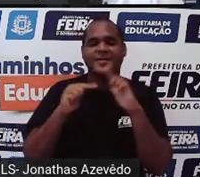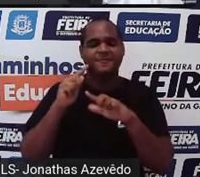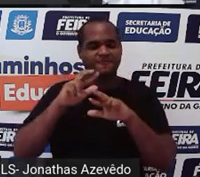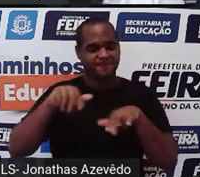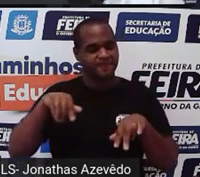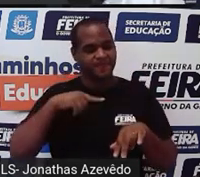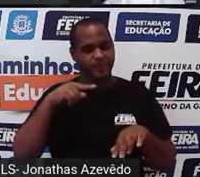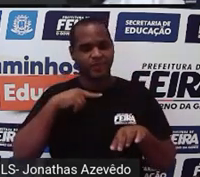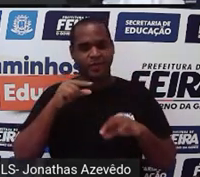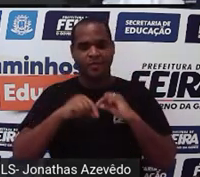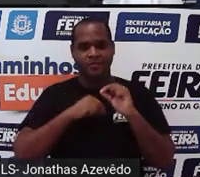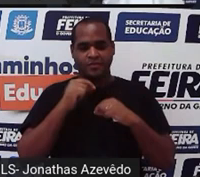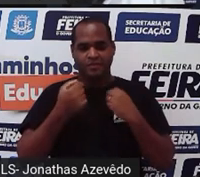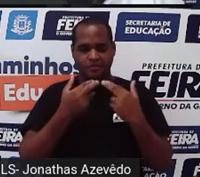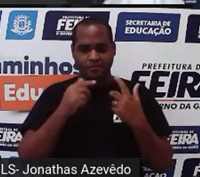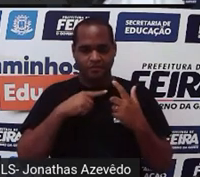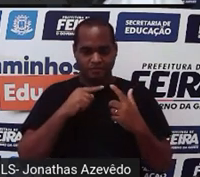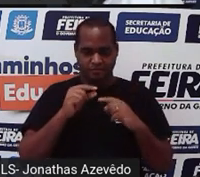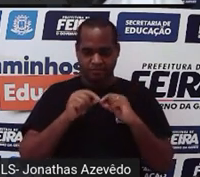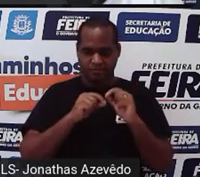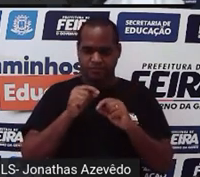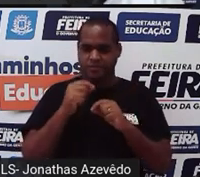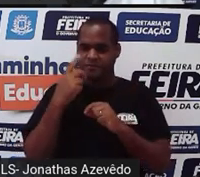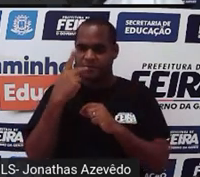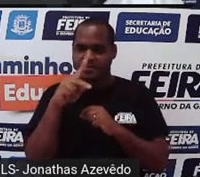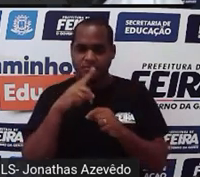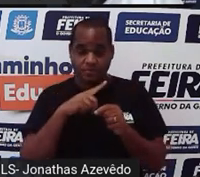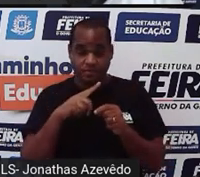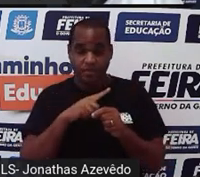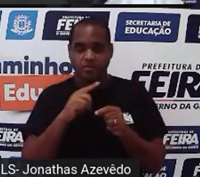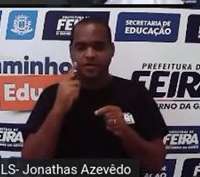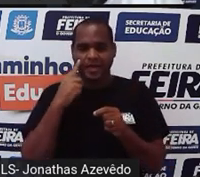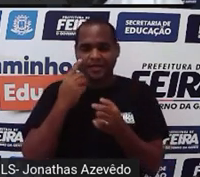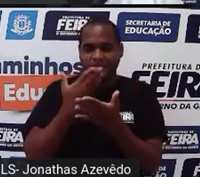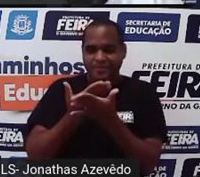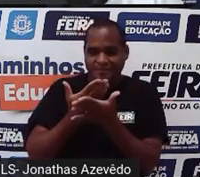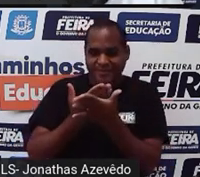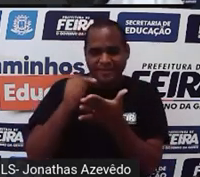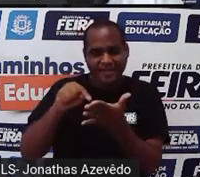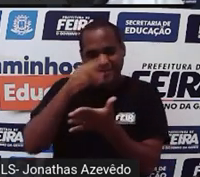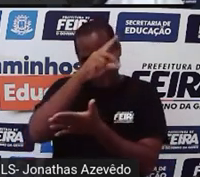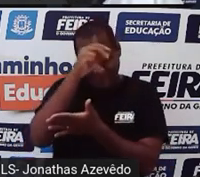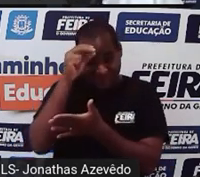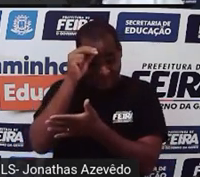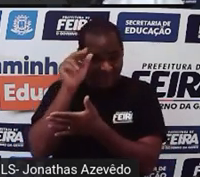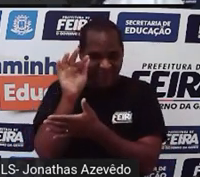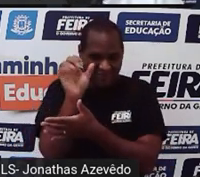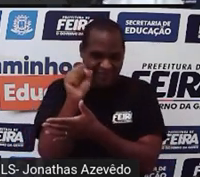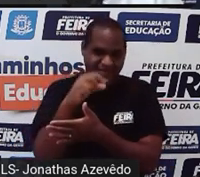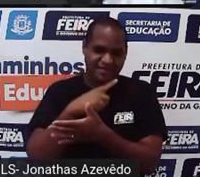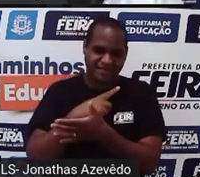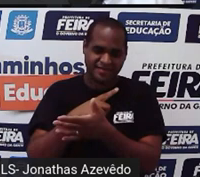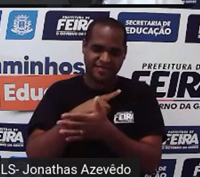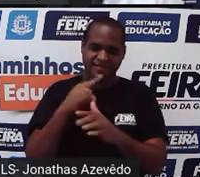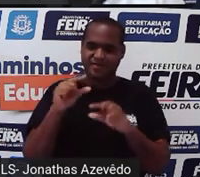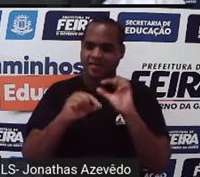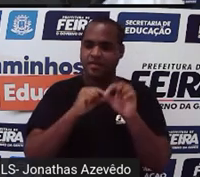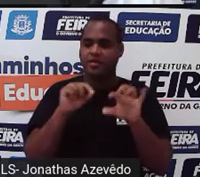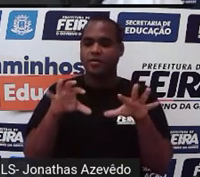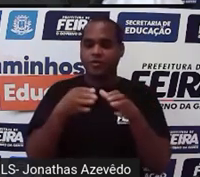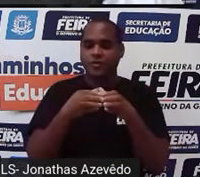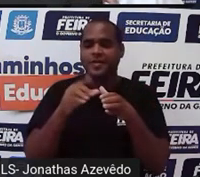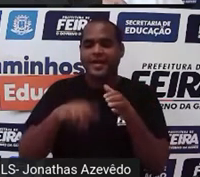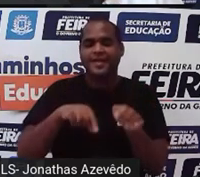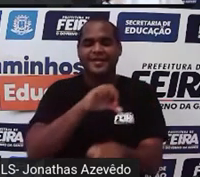a gente conseguir fazer por aqui tá bom E essa aula para você que é estudante da nossa rede Municipal de Ensino das turmas